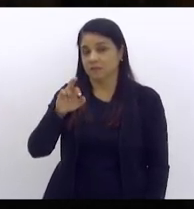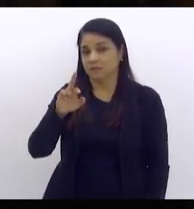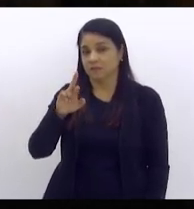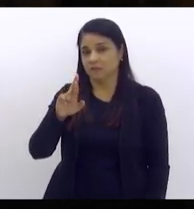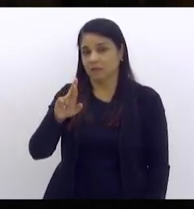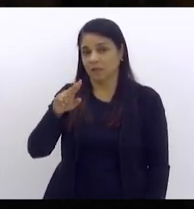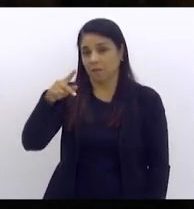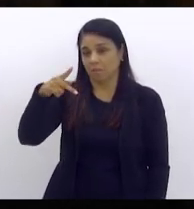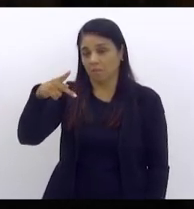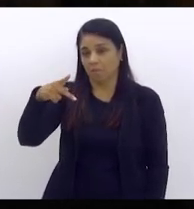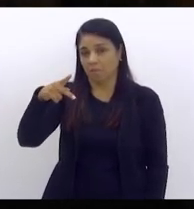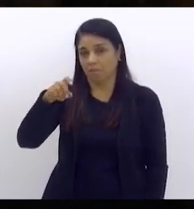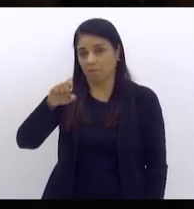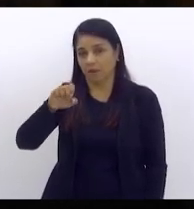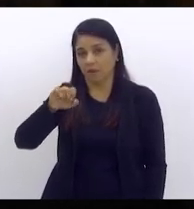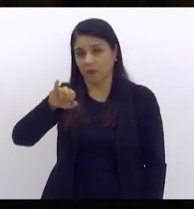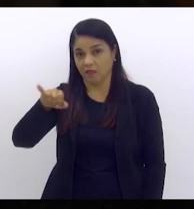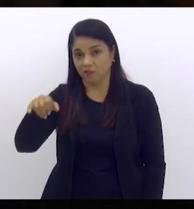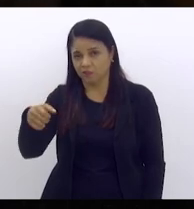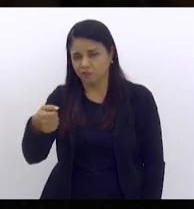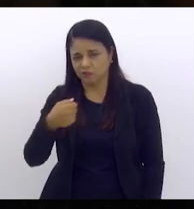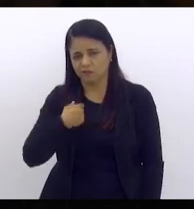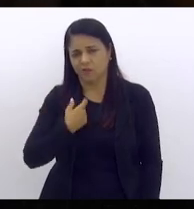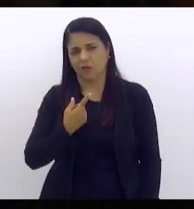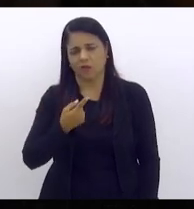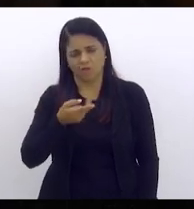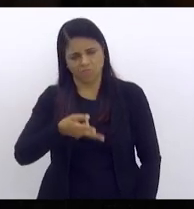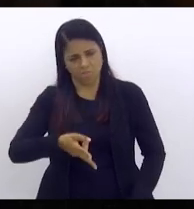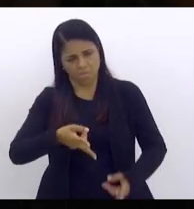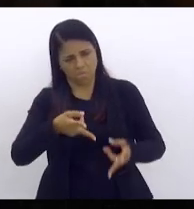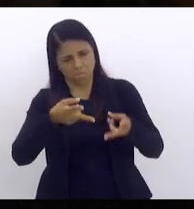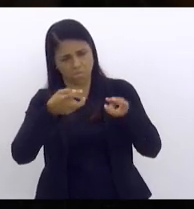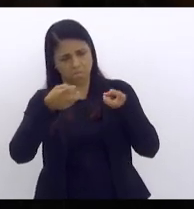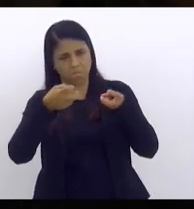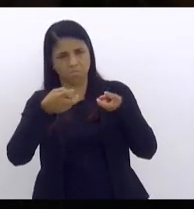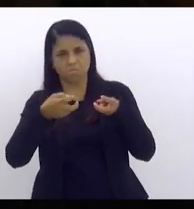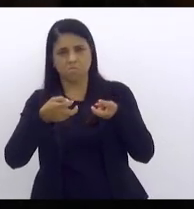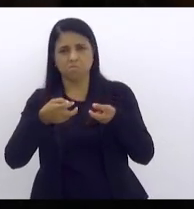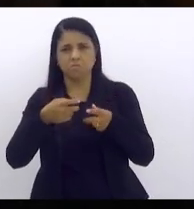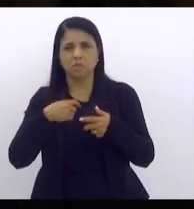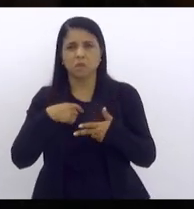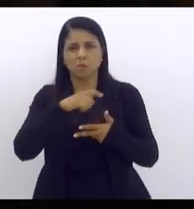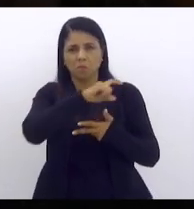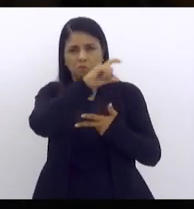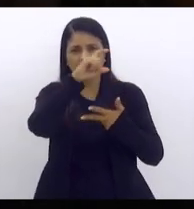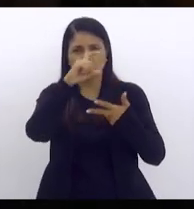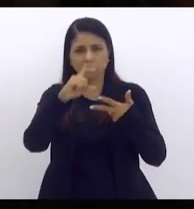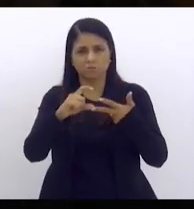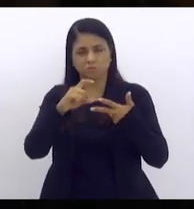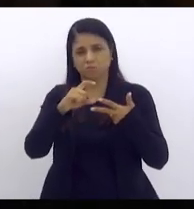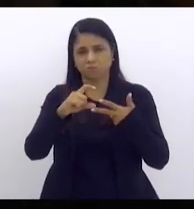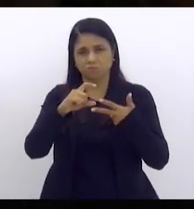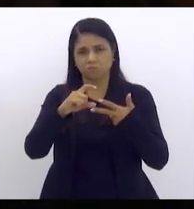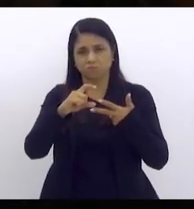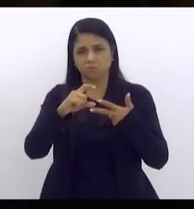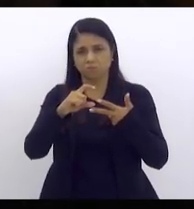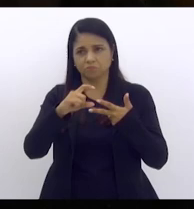Então, eu não verifico que o Poder Executivo Estadual não esteja